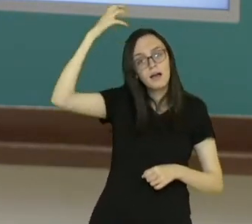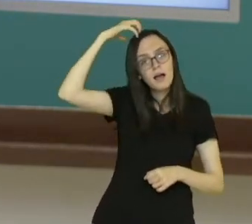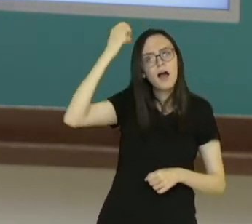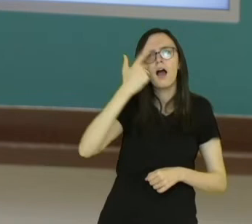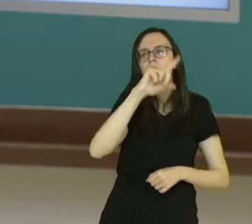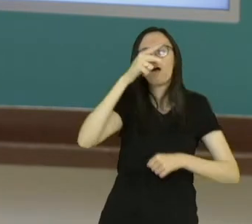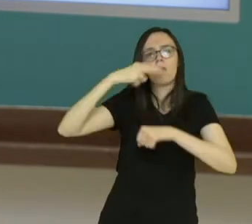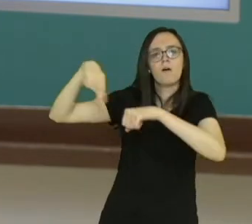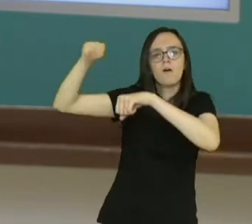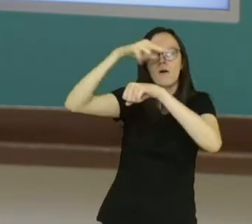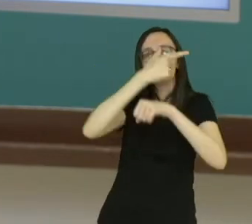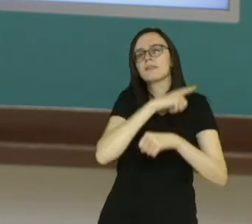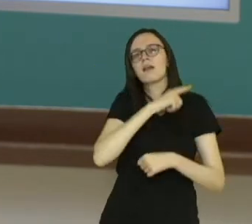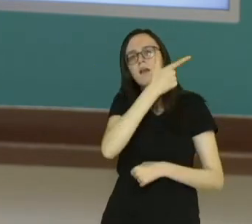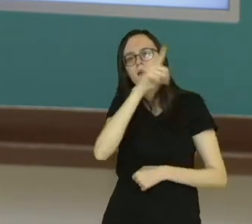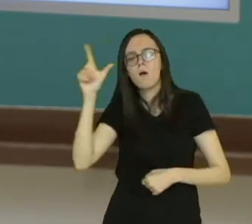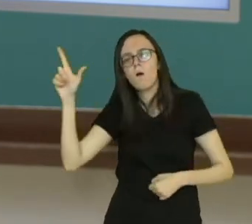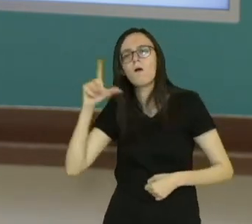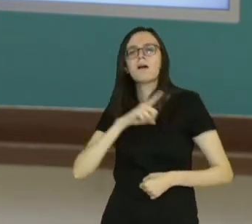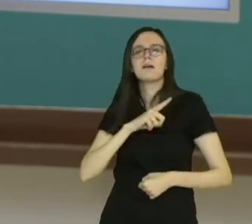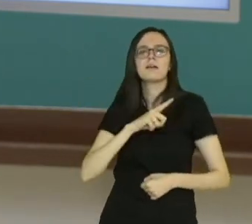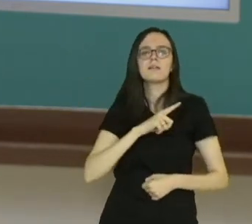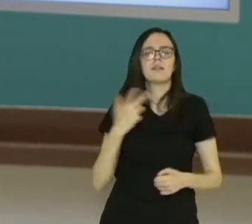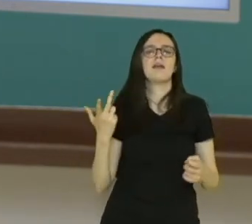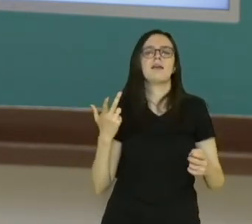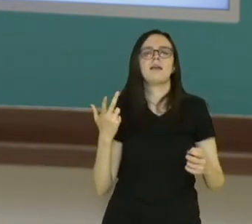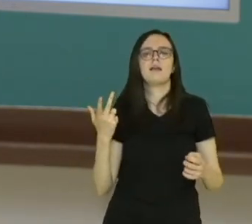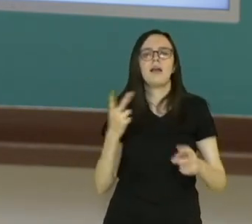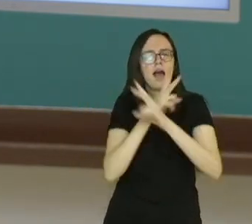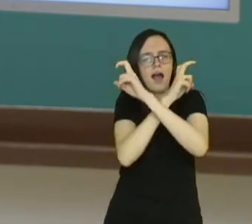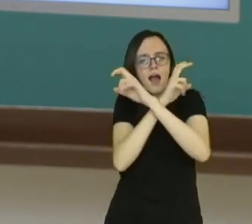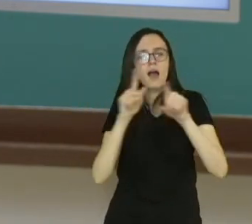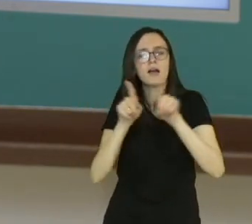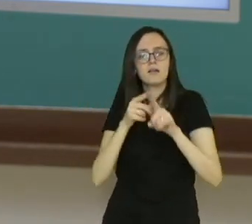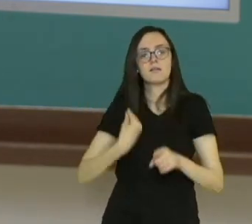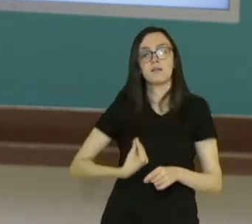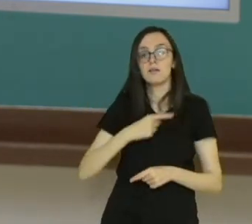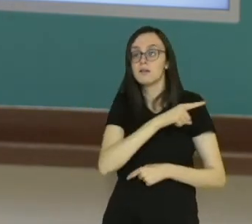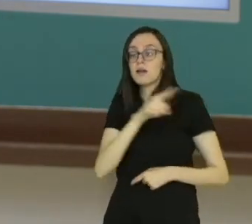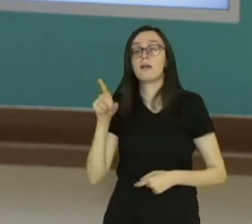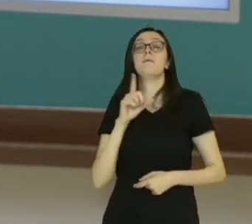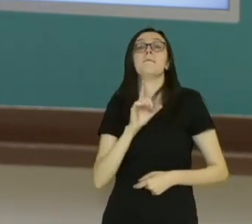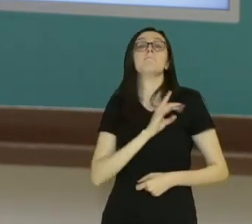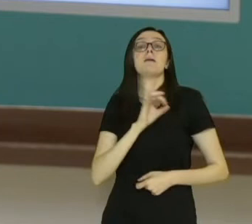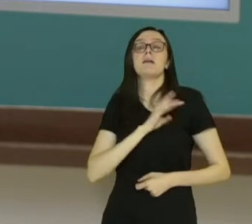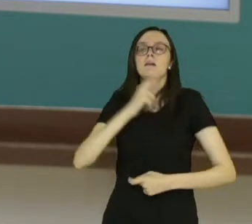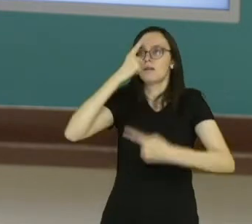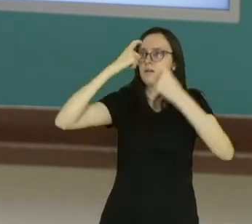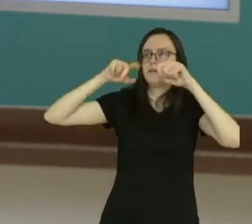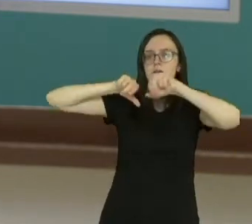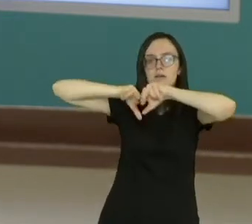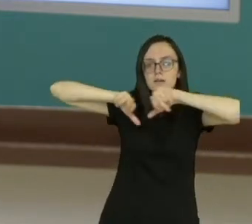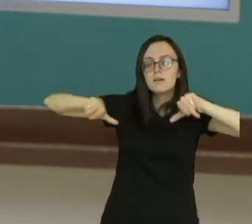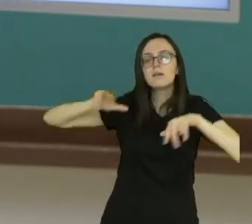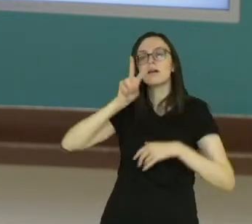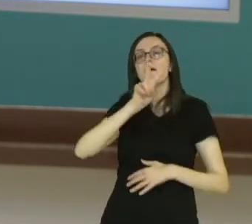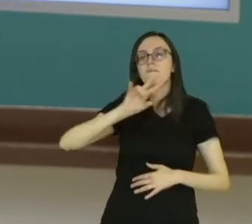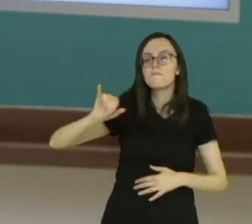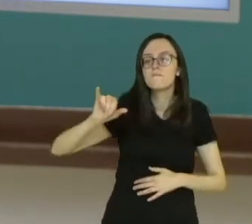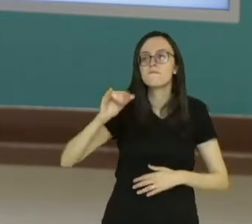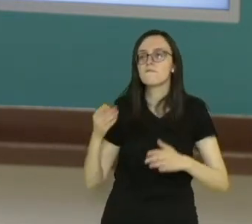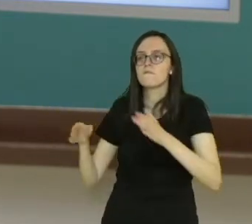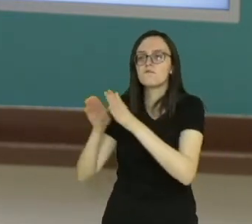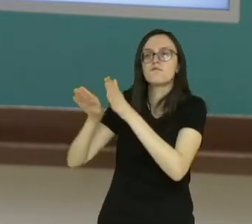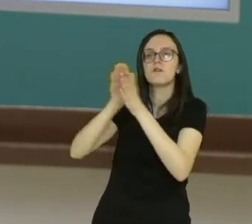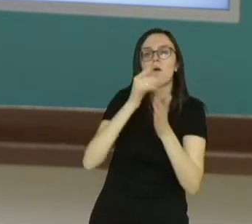nações, Áustria, algumas nações ali nas proximidades da França, que vão ficar com medo que essas ideias cheguem ali em todos os